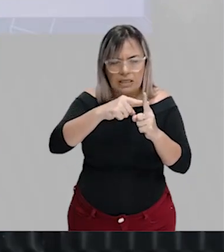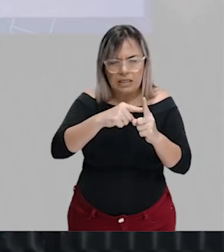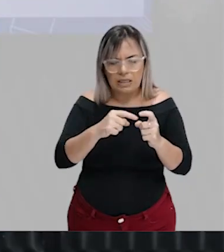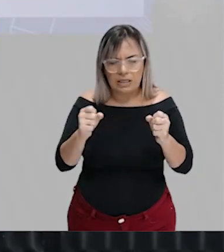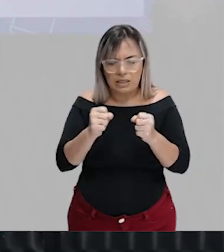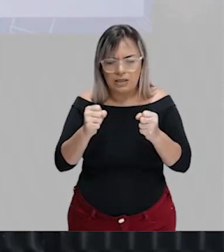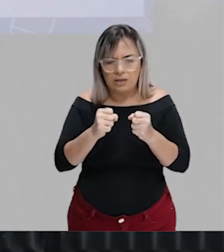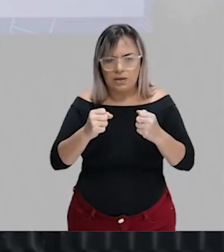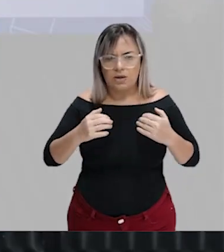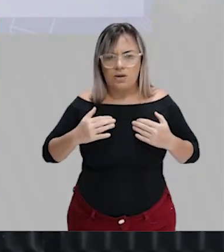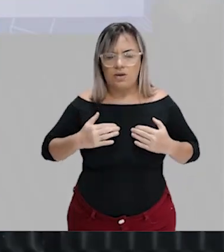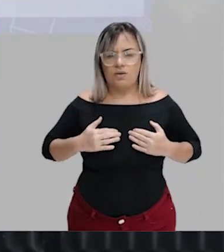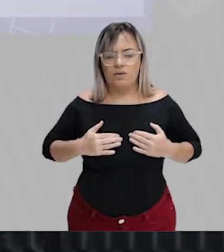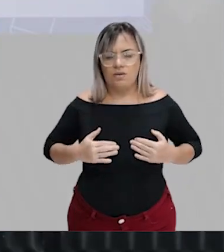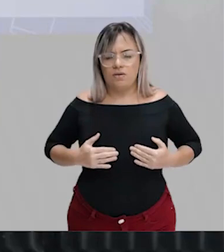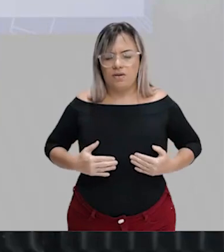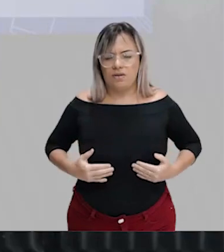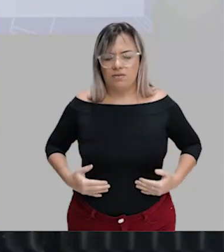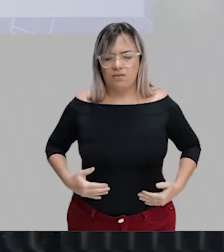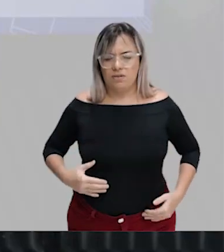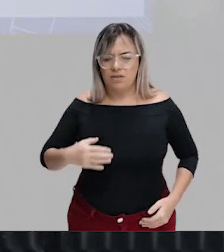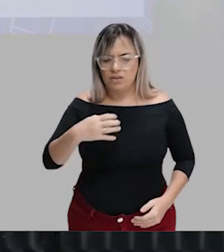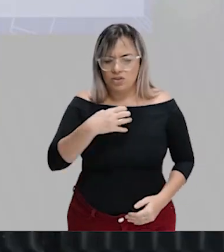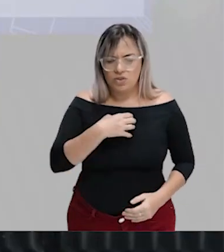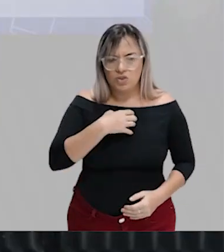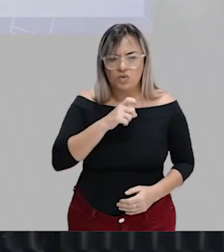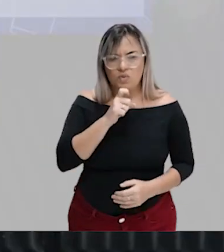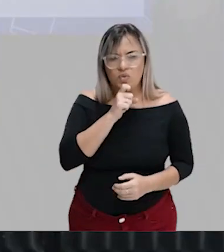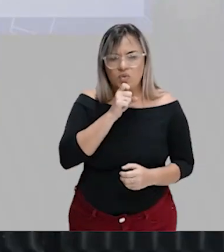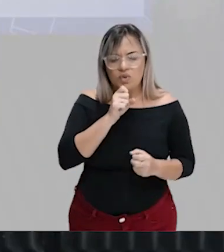que nós chamamos de frio. Vamos colocar entre aspas. Né?